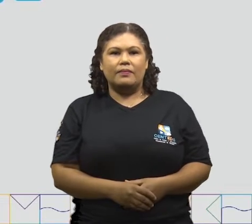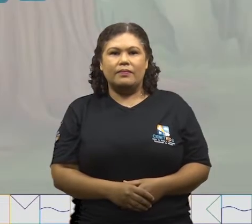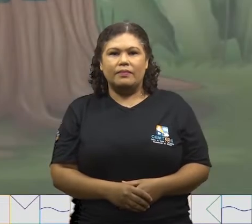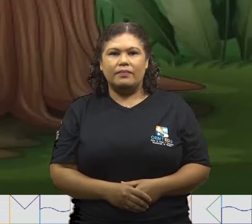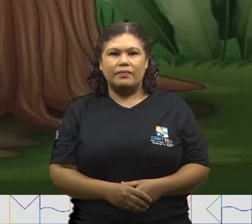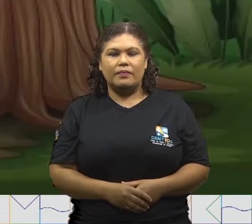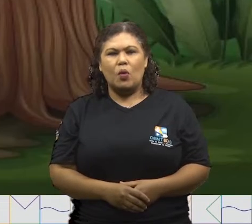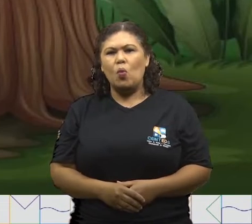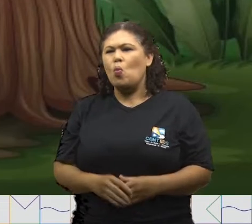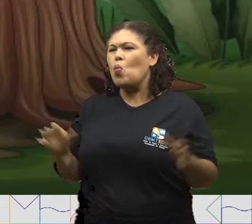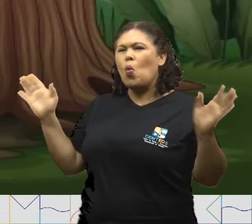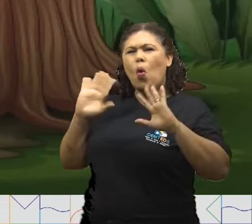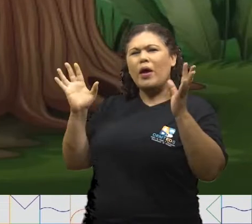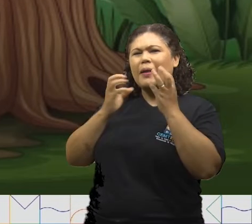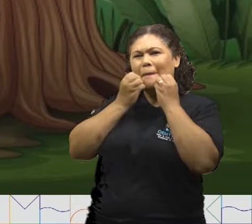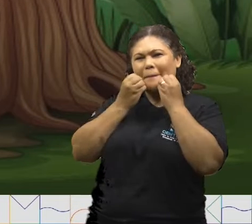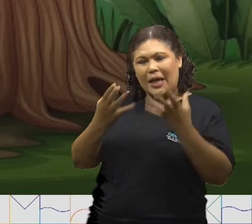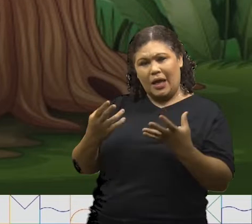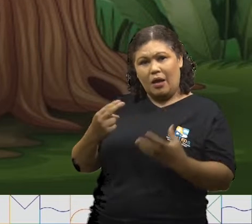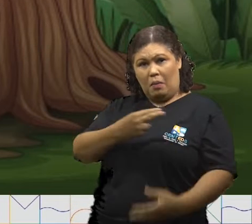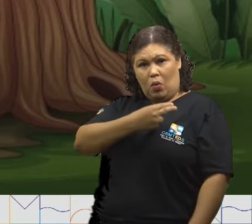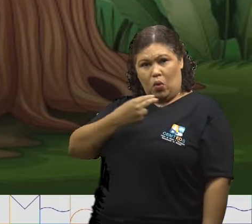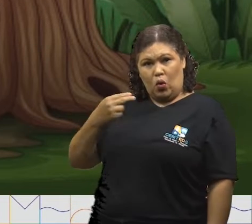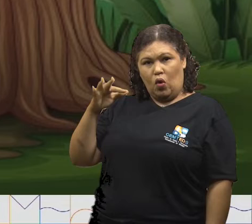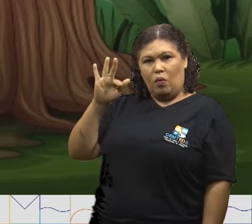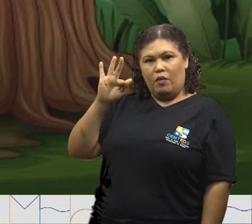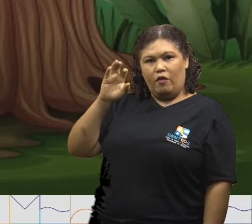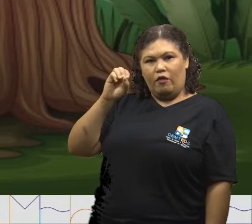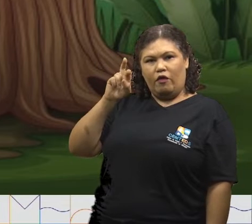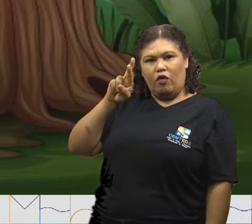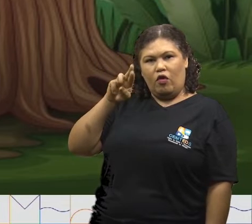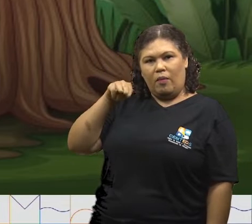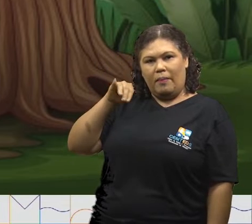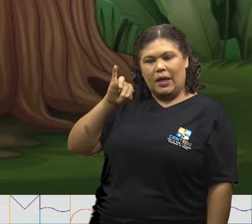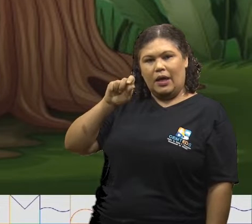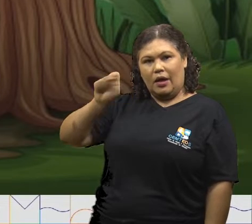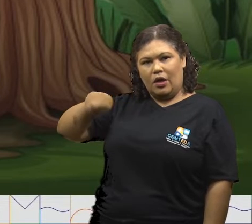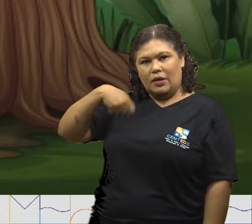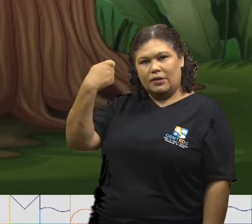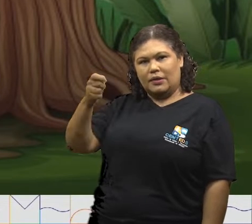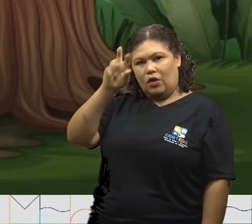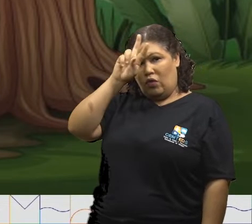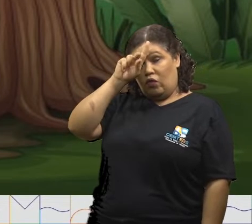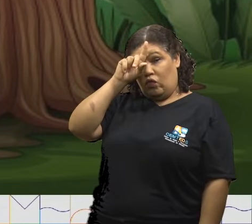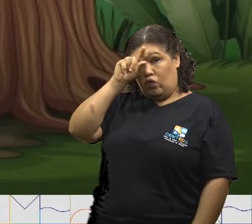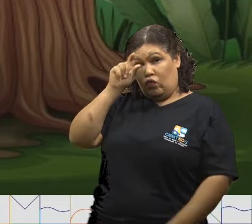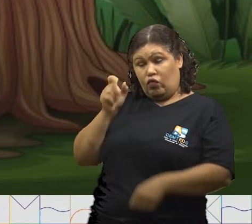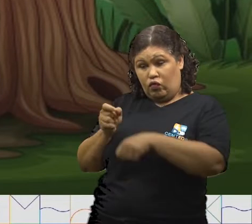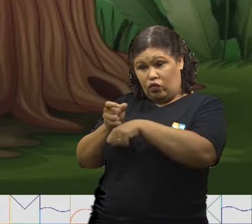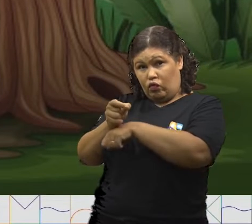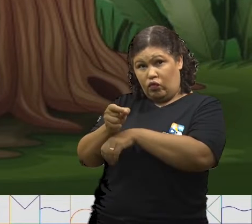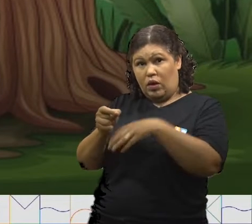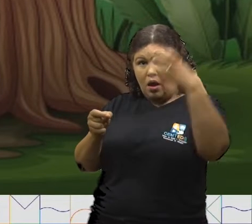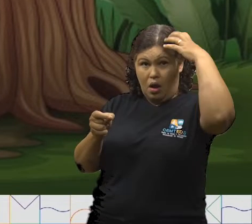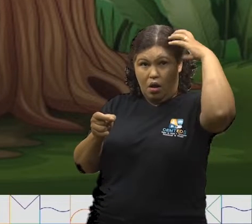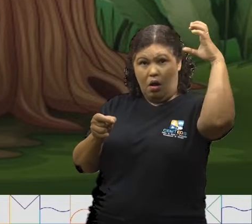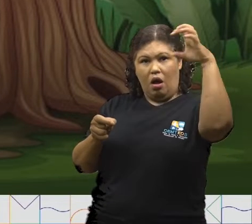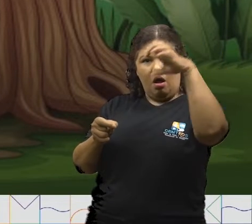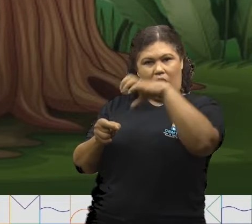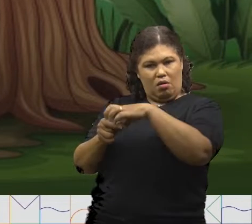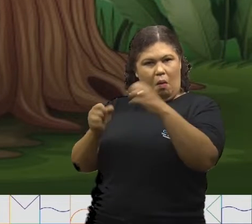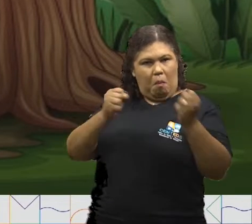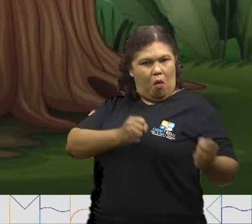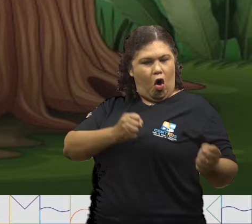Entrevista. Olá, tudo bem? Eu sou a Senhora Formiga, mas todos me chamam de Rainha,